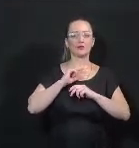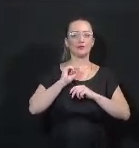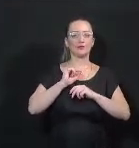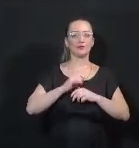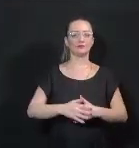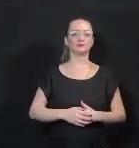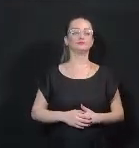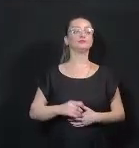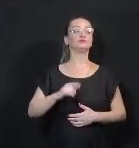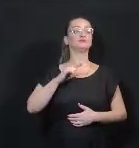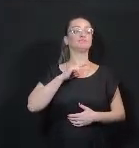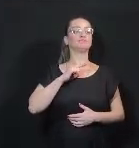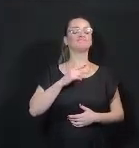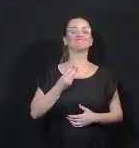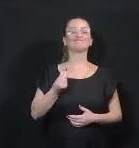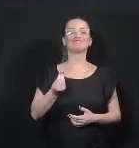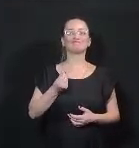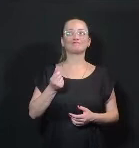uma espécie de